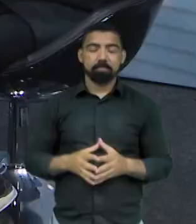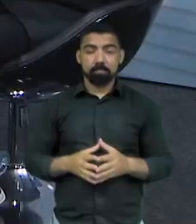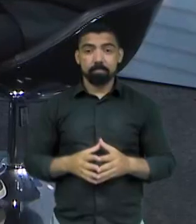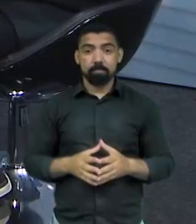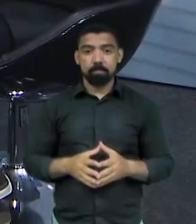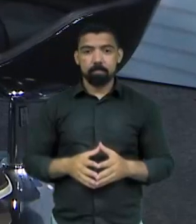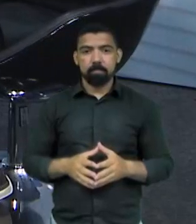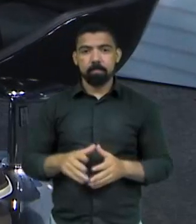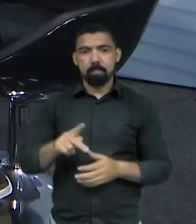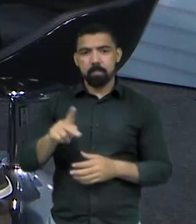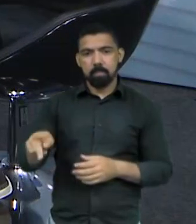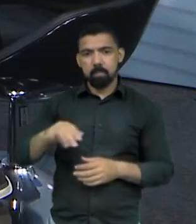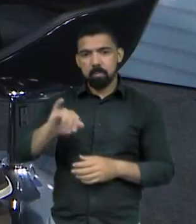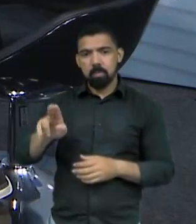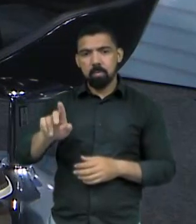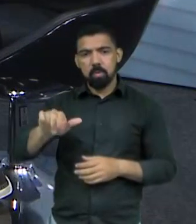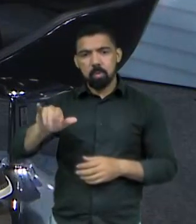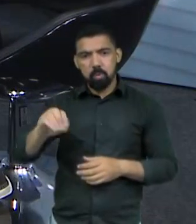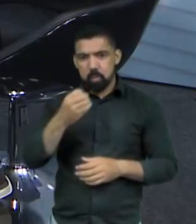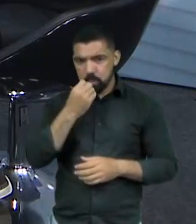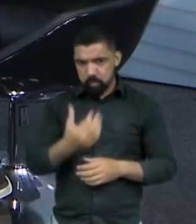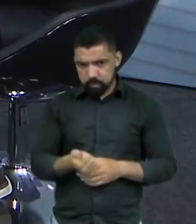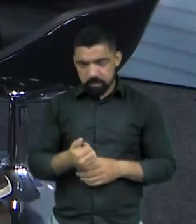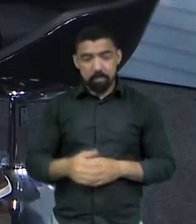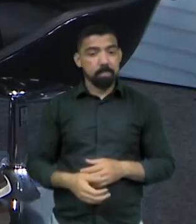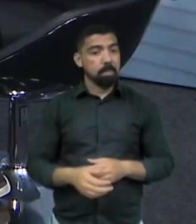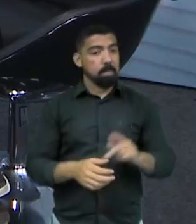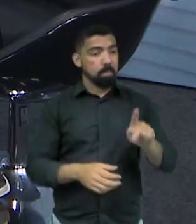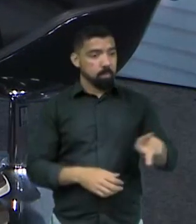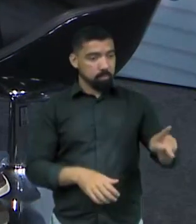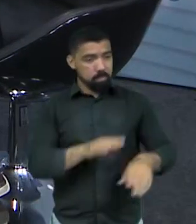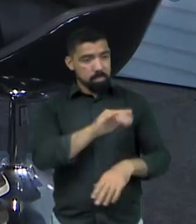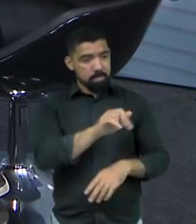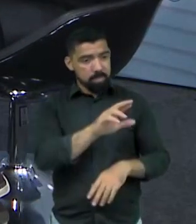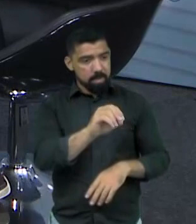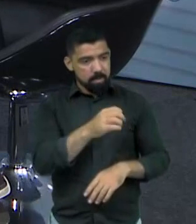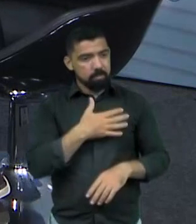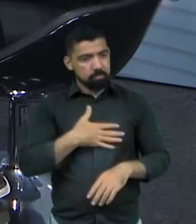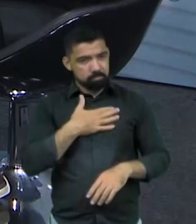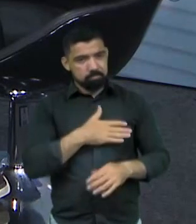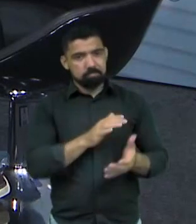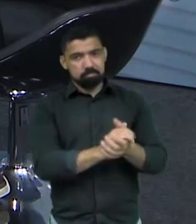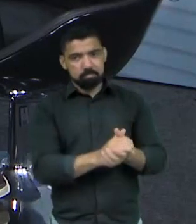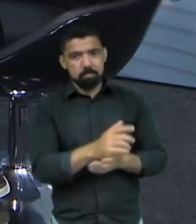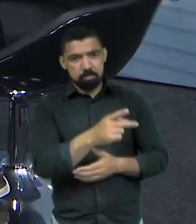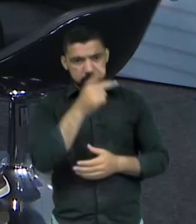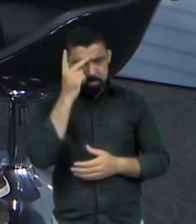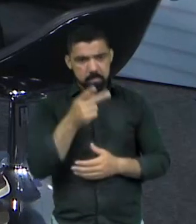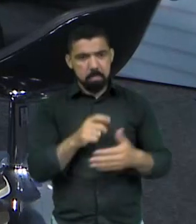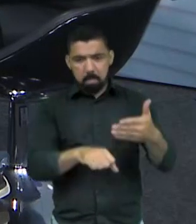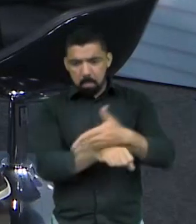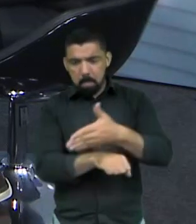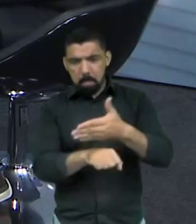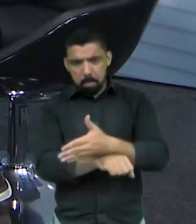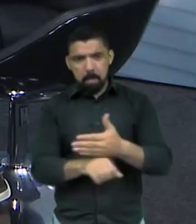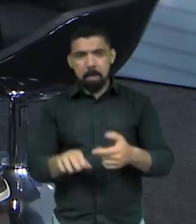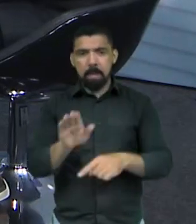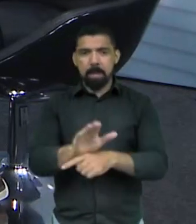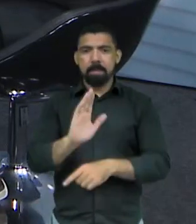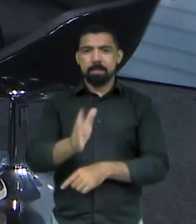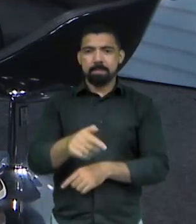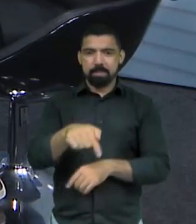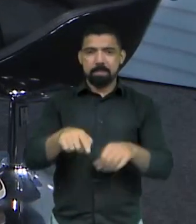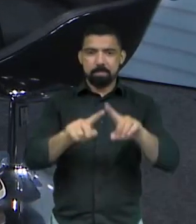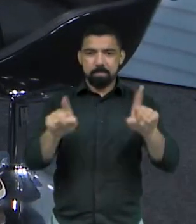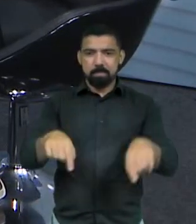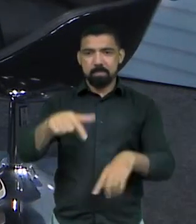Professor Júlio, tudo bem? Professor Barros, prazer mais uma vez. Eu já lhe considero um grande colaborador emérito aqui do programa